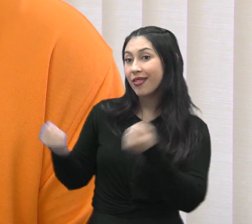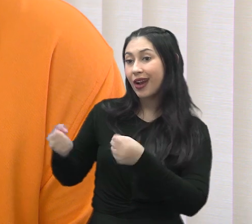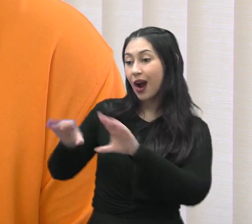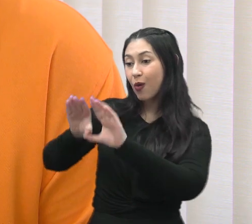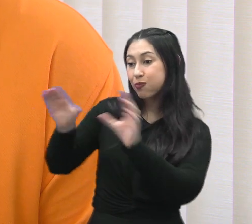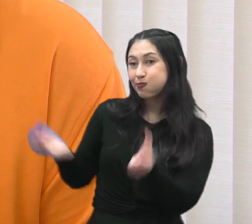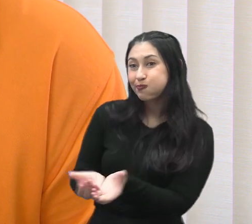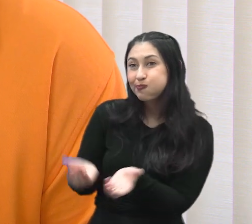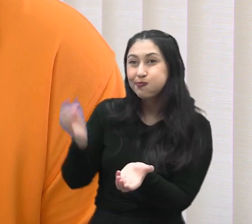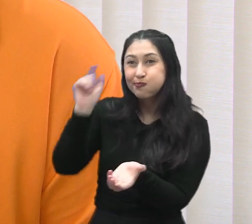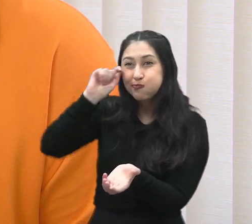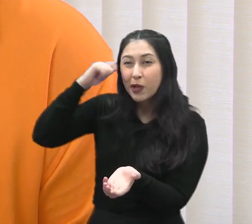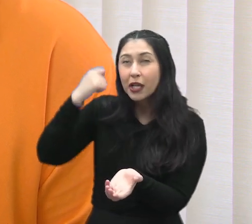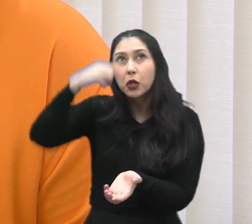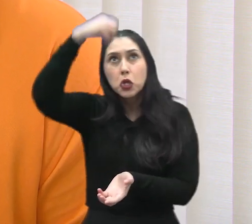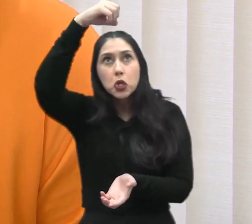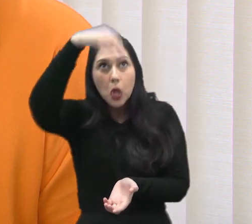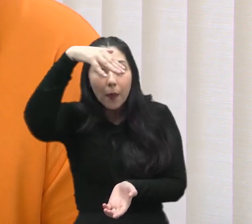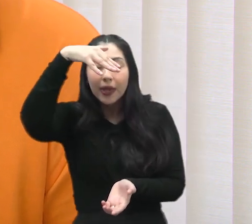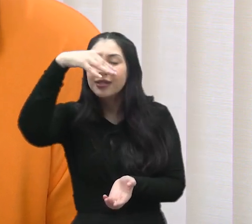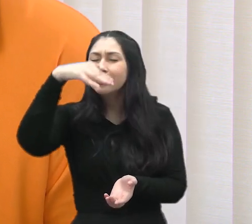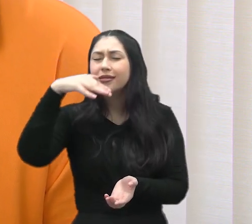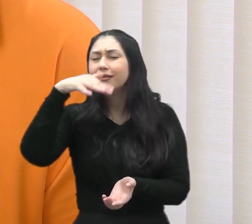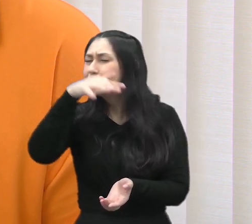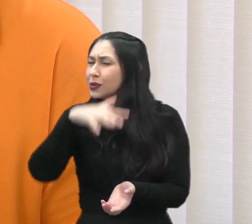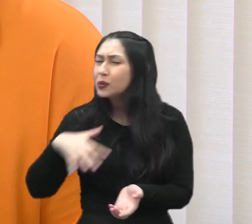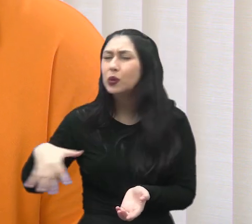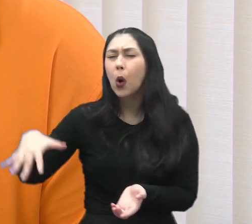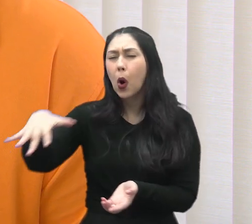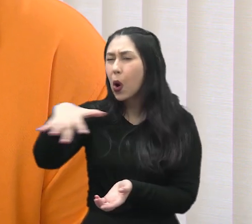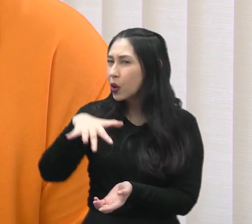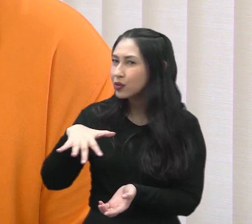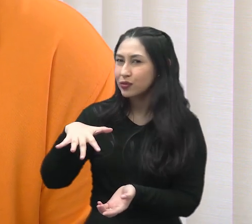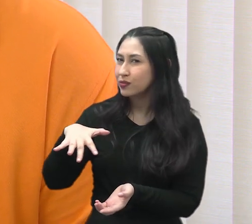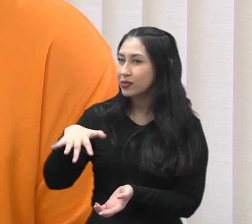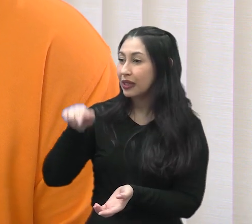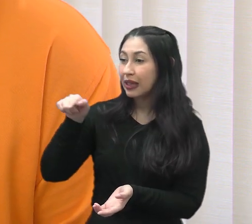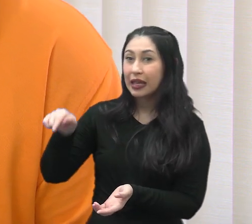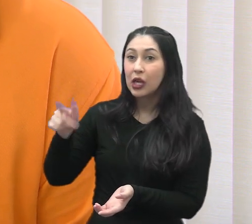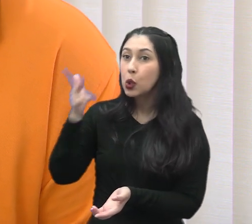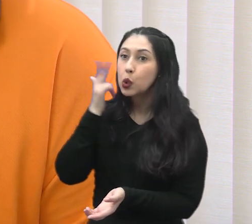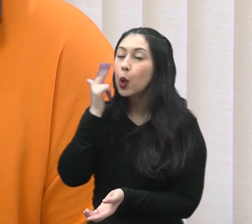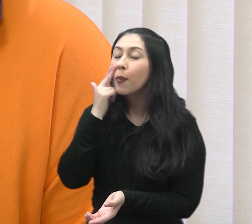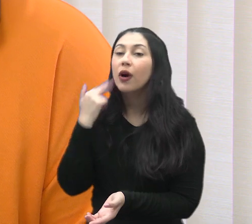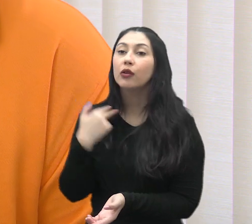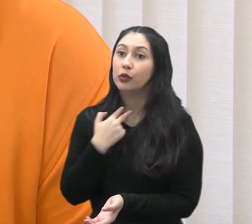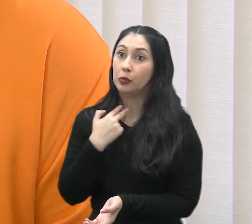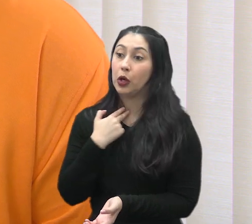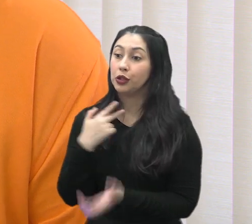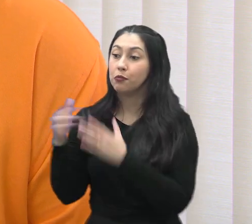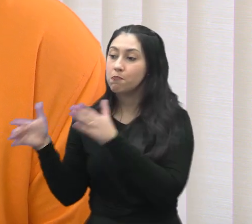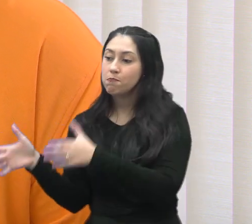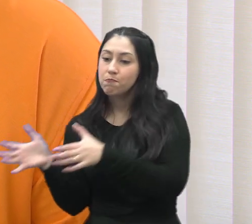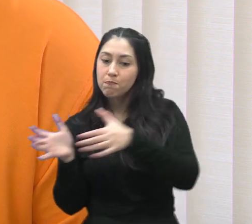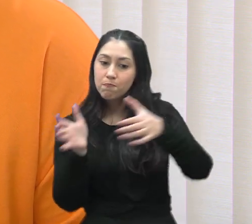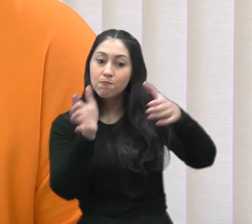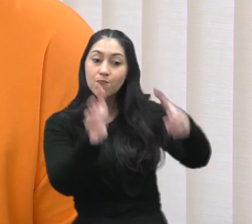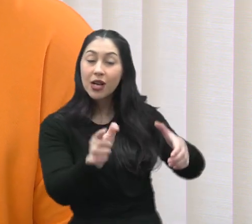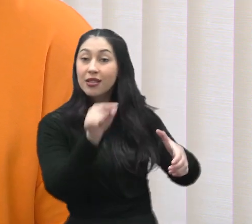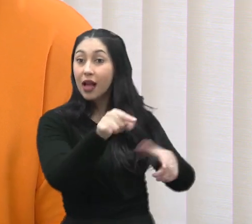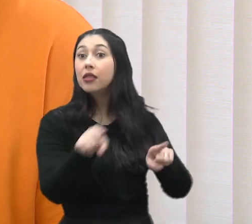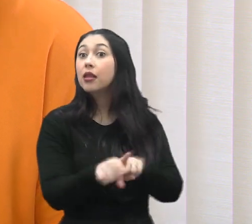pneus automotivos, lâmpadas fluorescentes, todo esse material que não é recolhido pela coleta comum ou a coleta